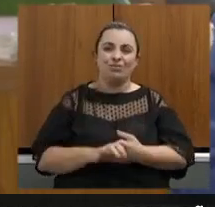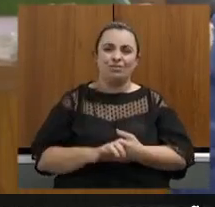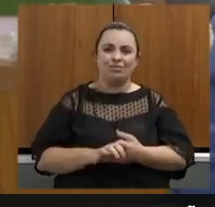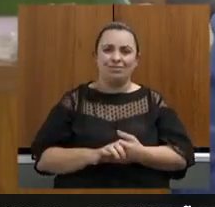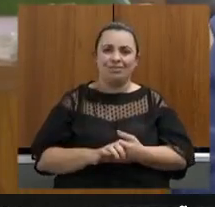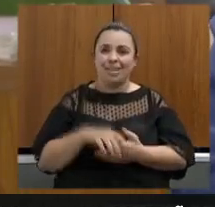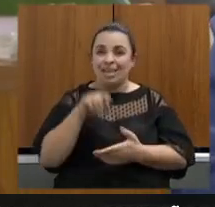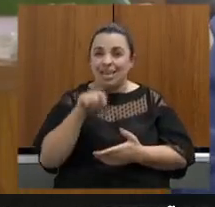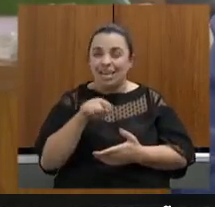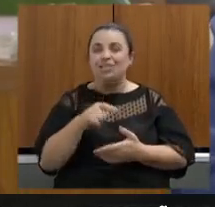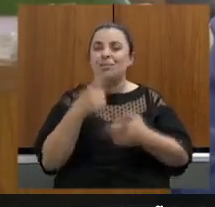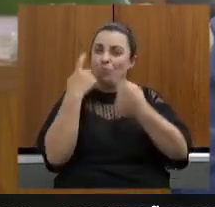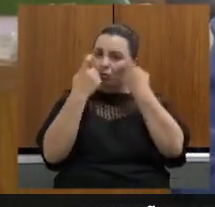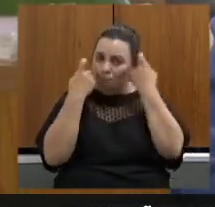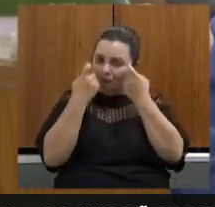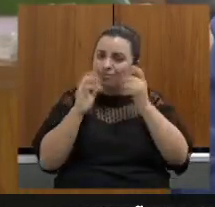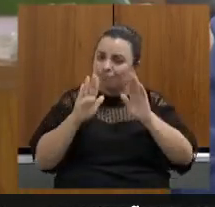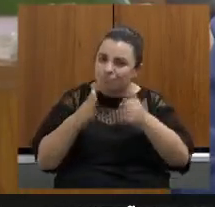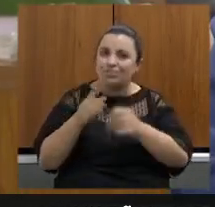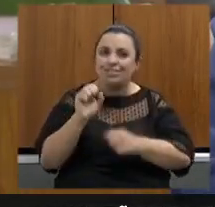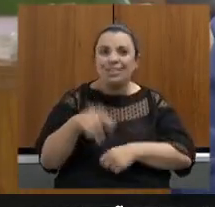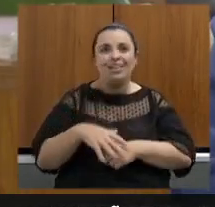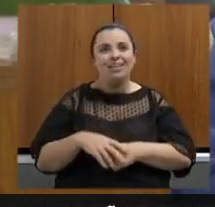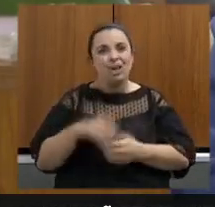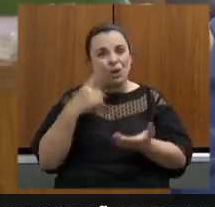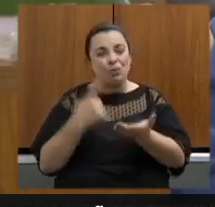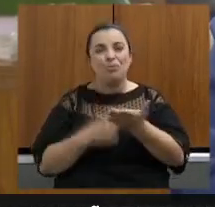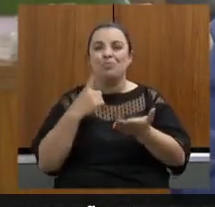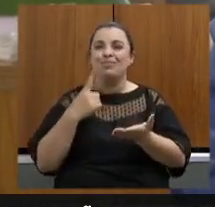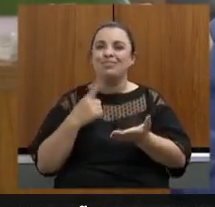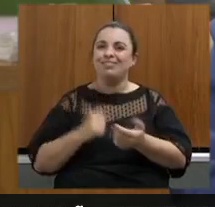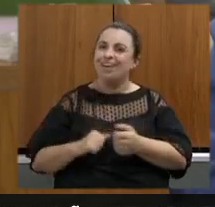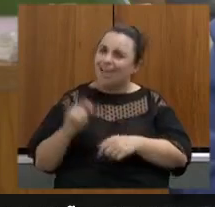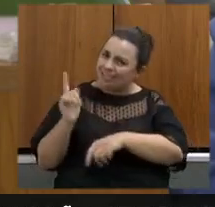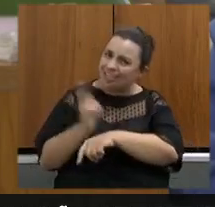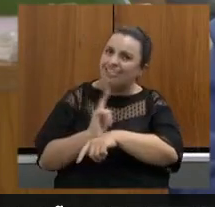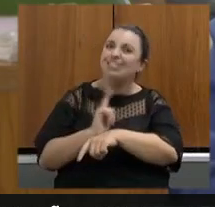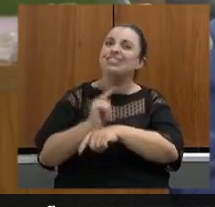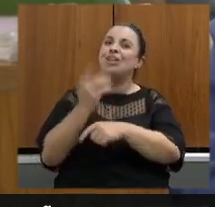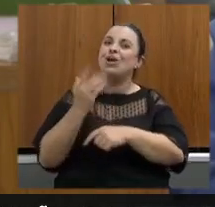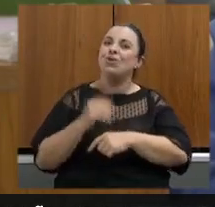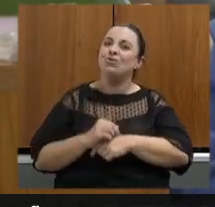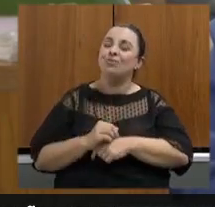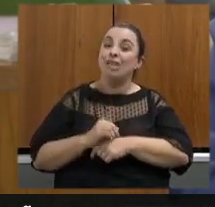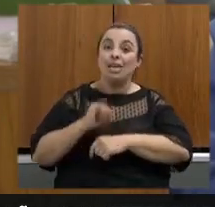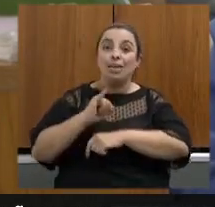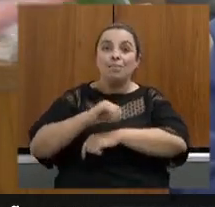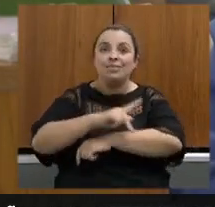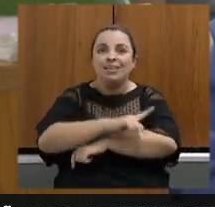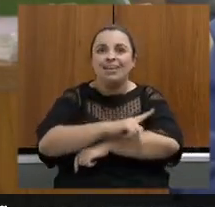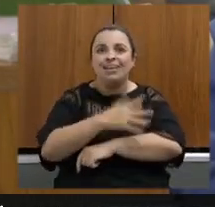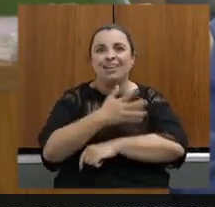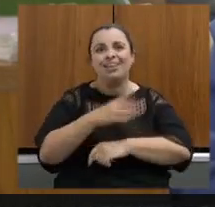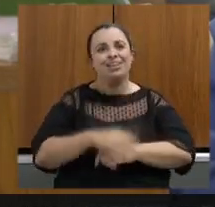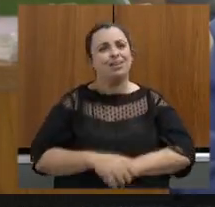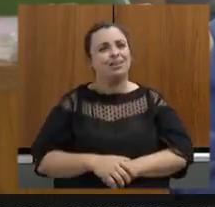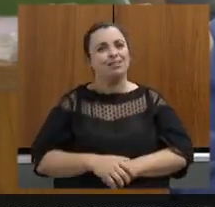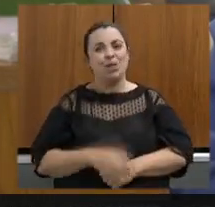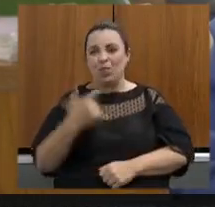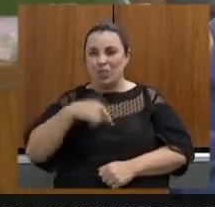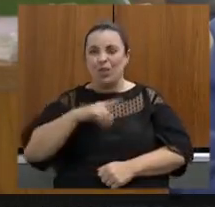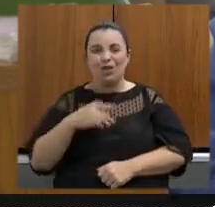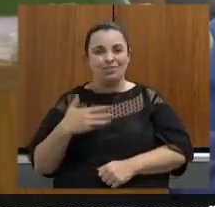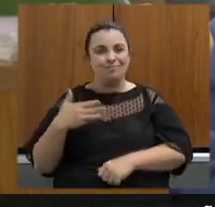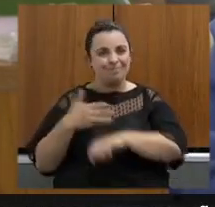é compromisso a gestão né E que sangue nós somos